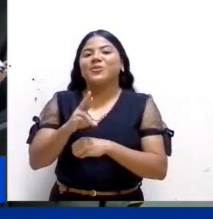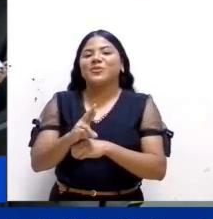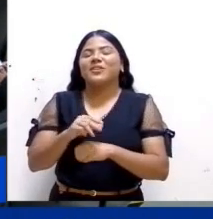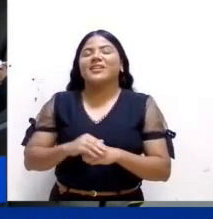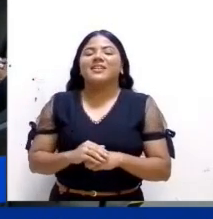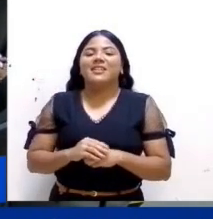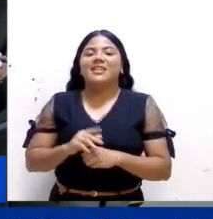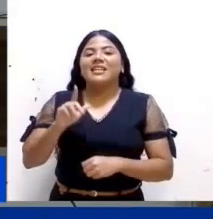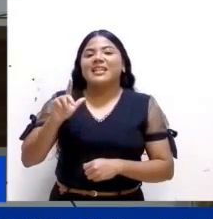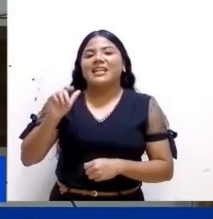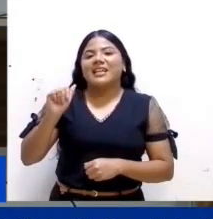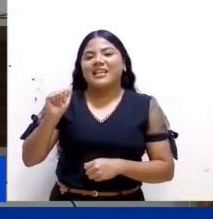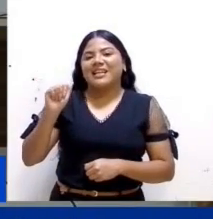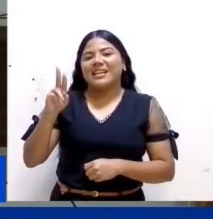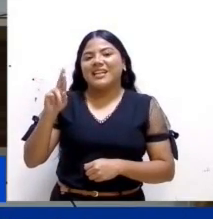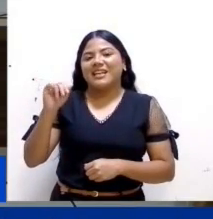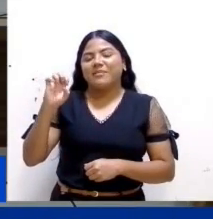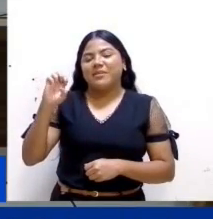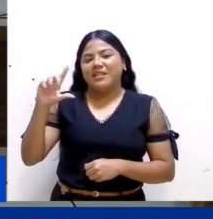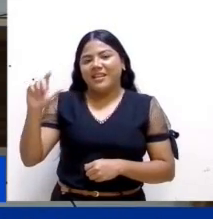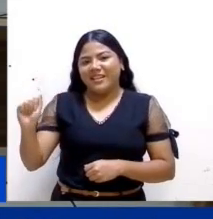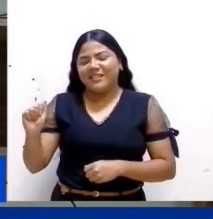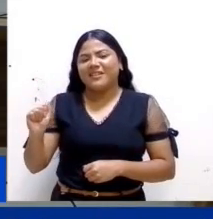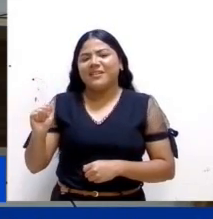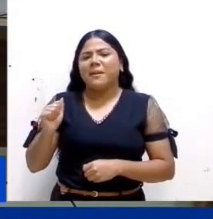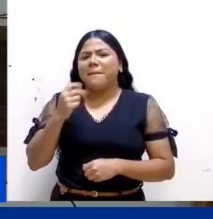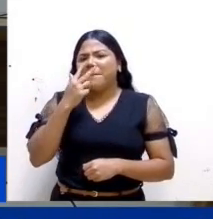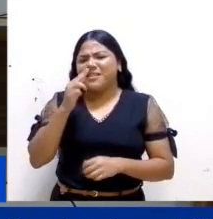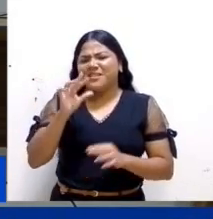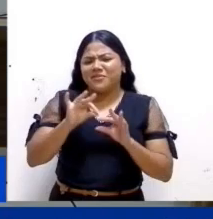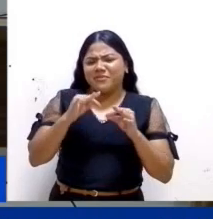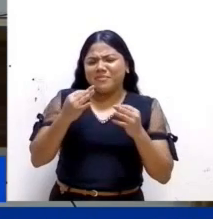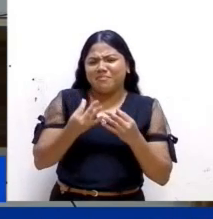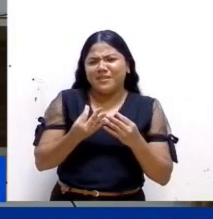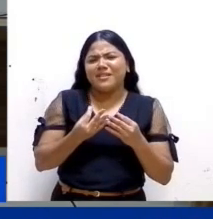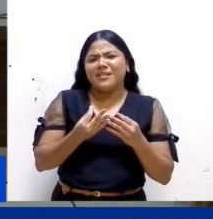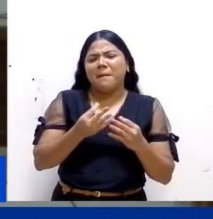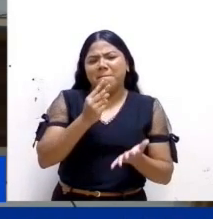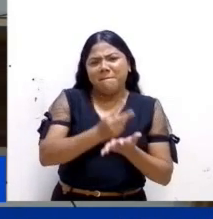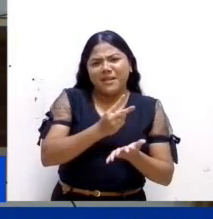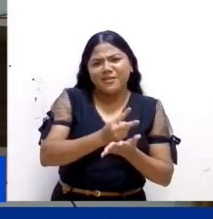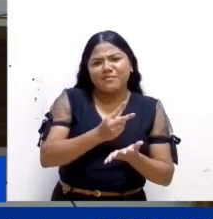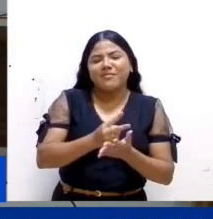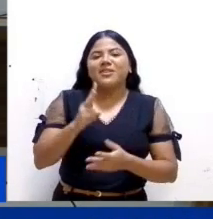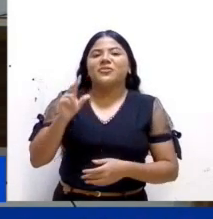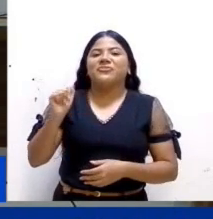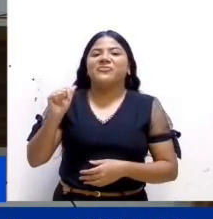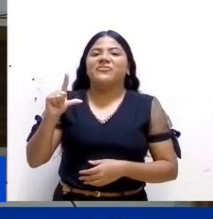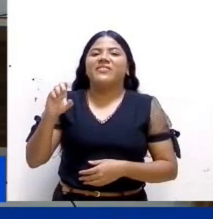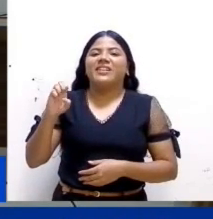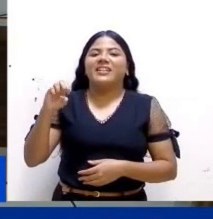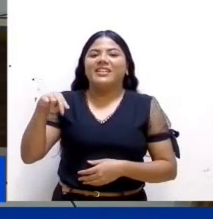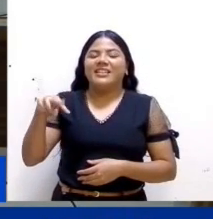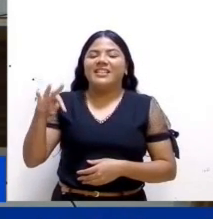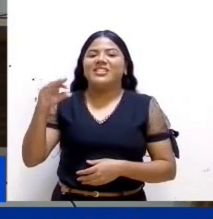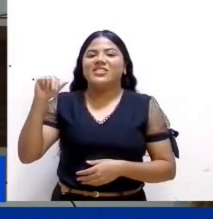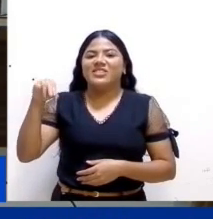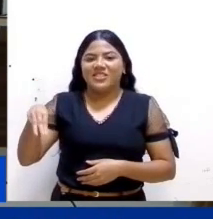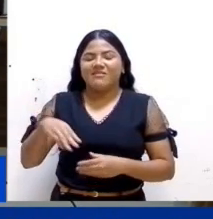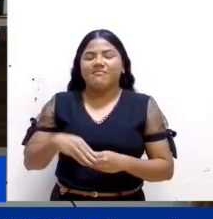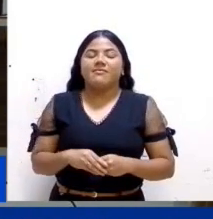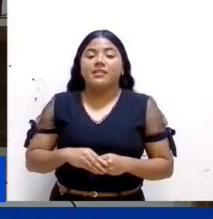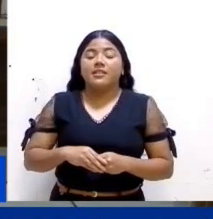é valente, é parente do Valentim, não tem nada a ver, gente. Era Foco só no juiz brincadeira com Normandes ela. Souza. O juiz Normandes Souza E é branco, dizer de que cabelos eu castanhos escuros,